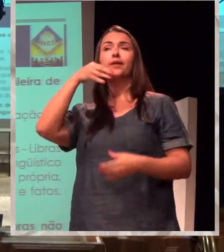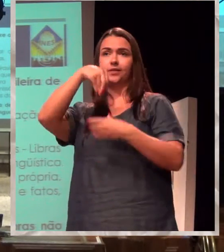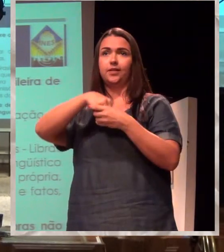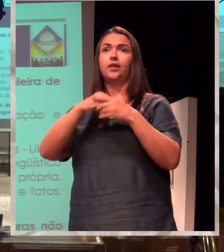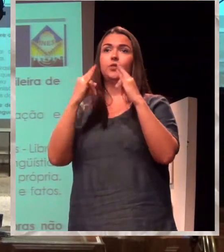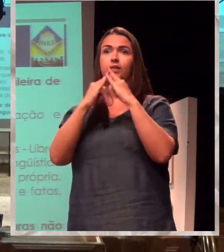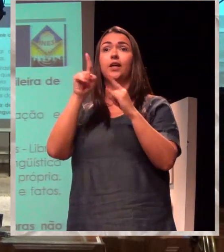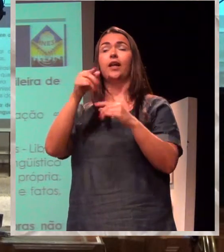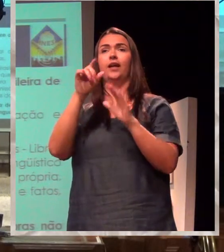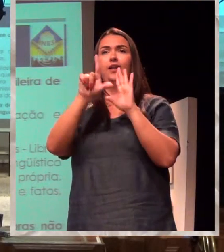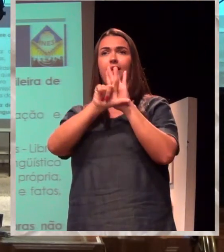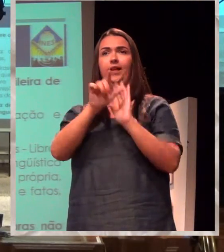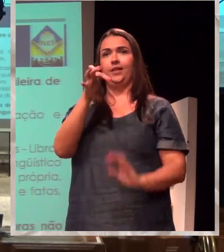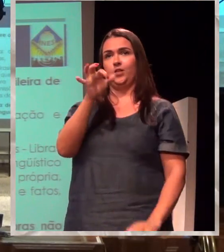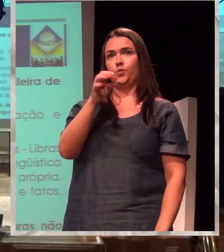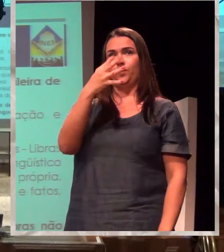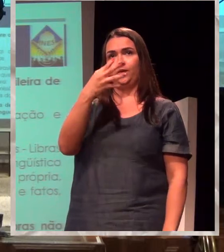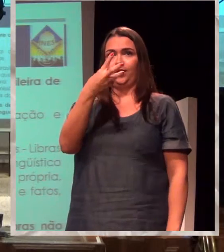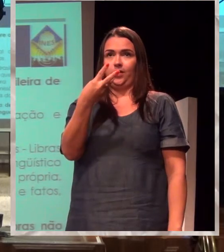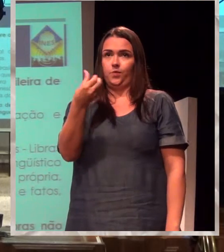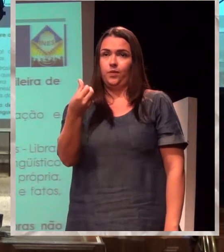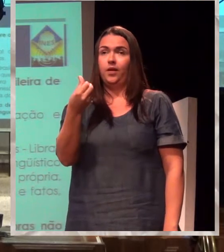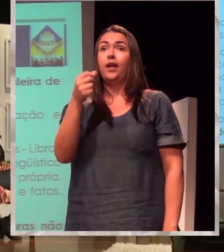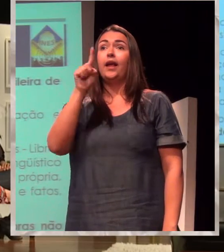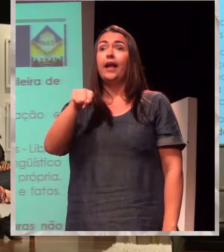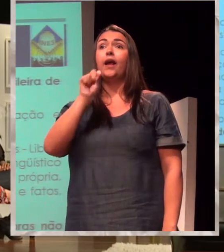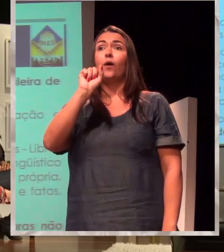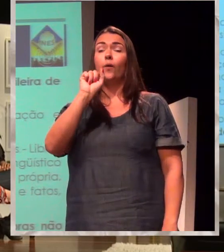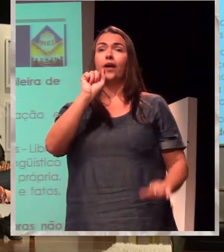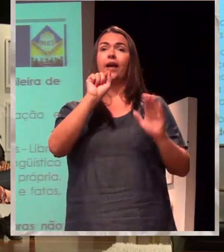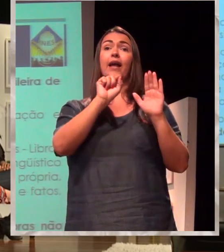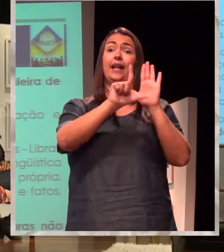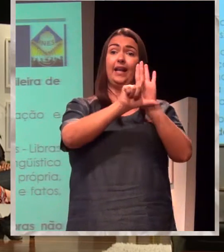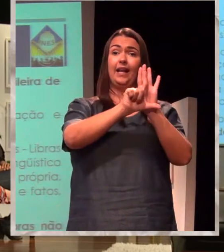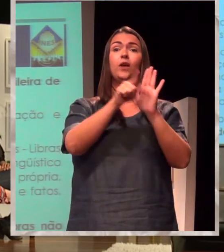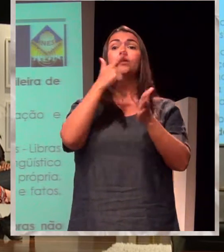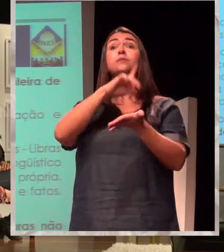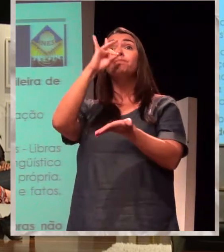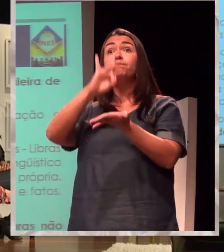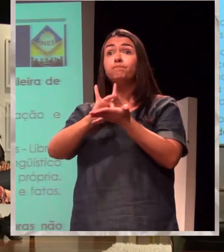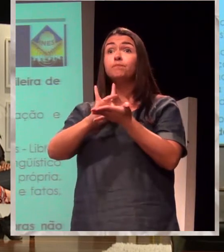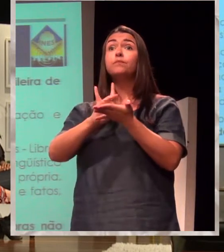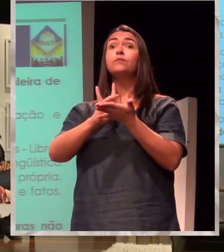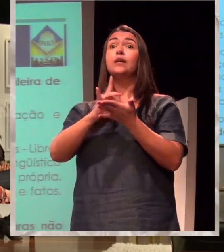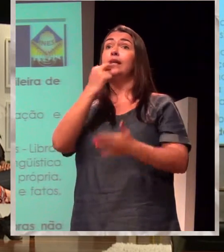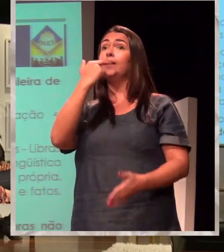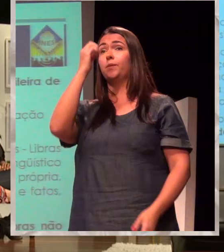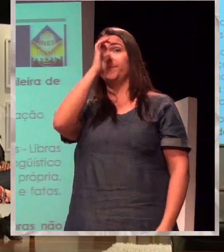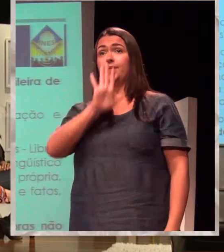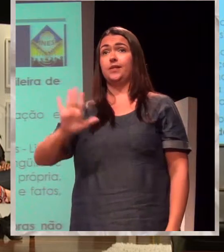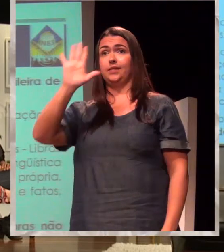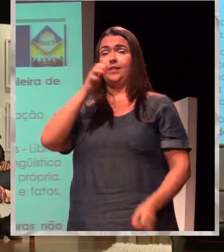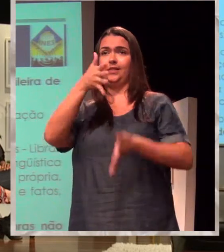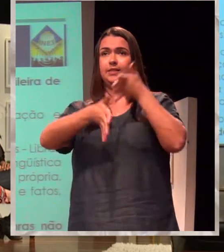que a Lei 10.436 é a língua que oficializou a língua brasileira de sinais. Quando a